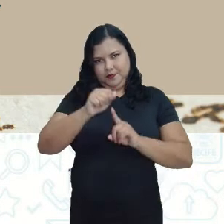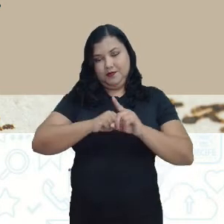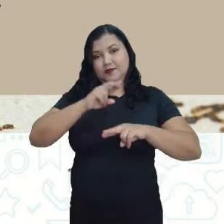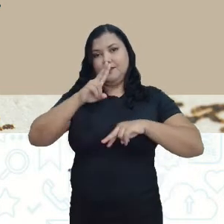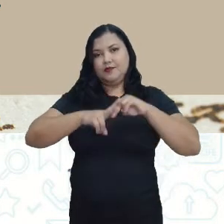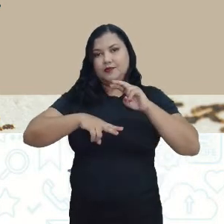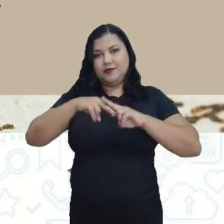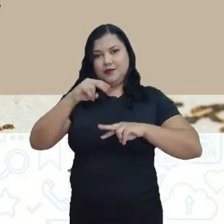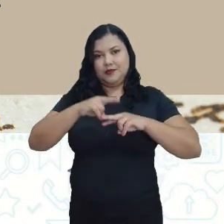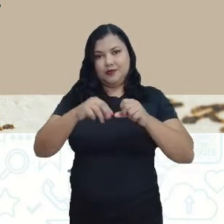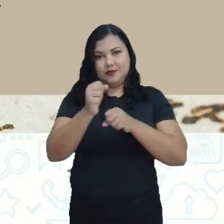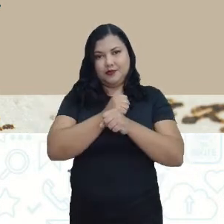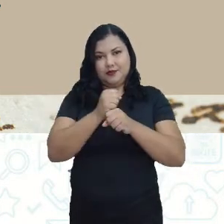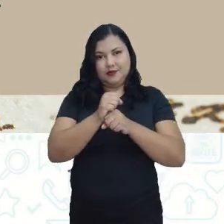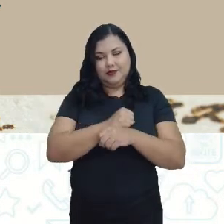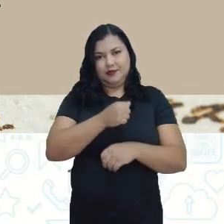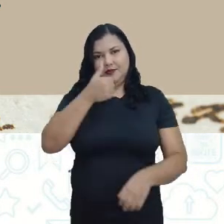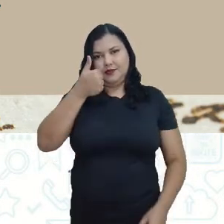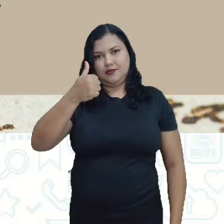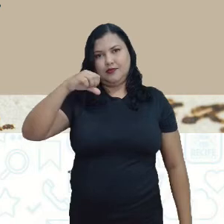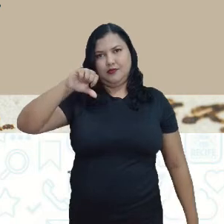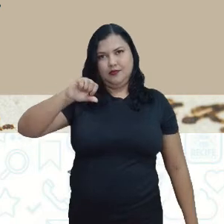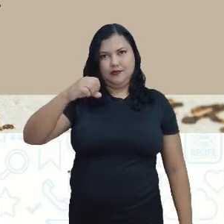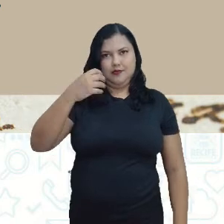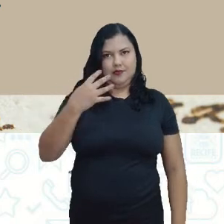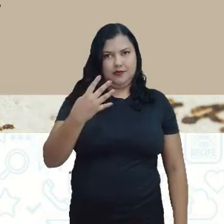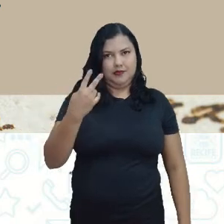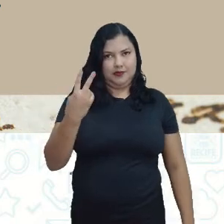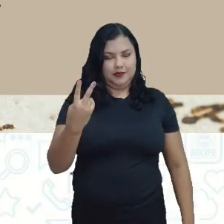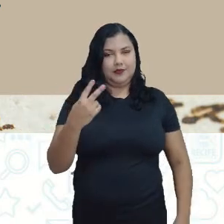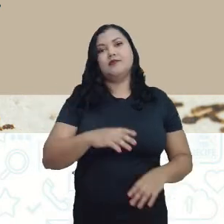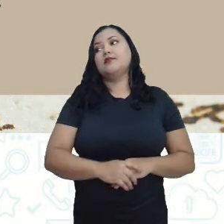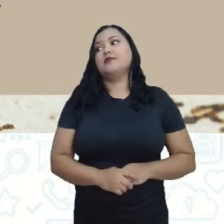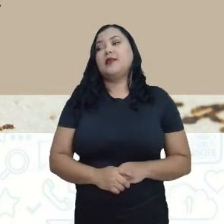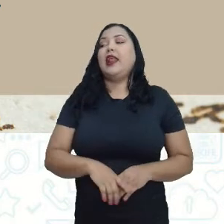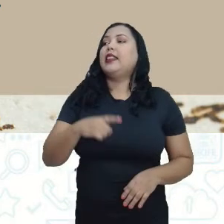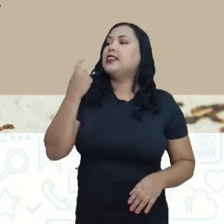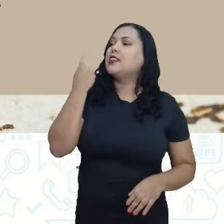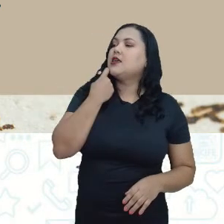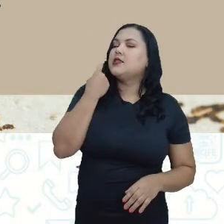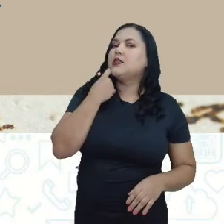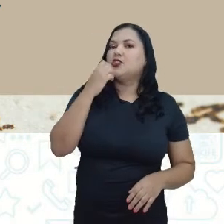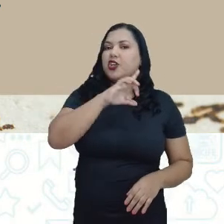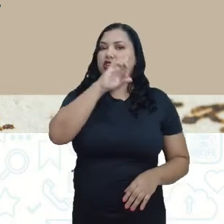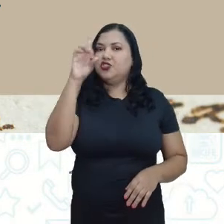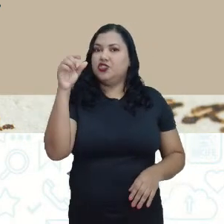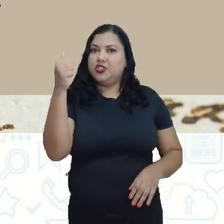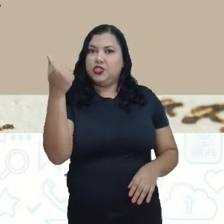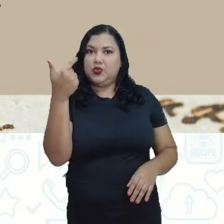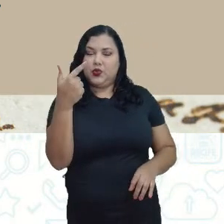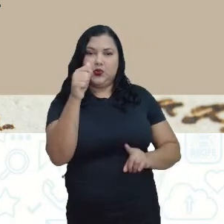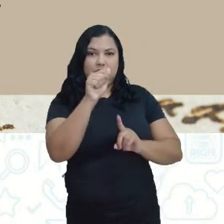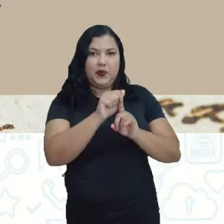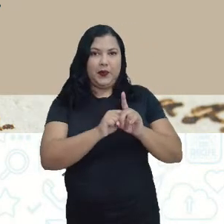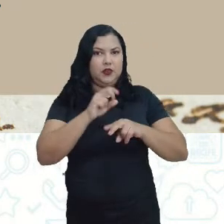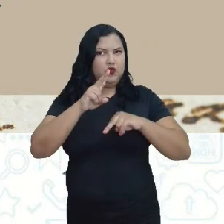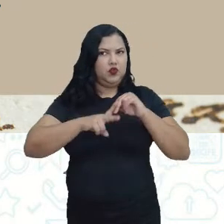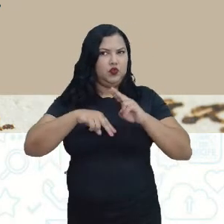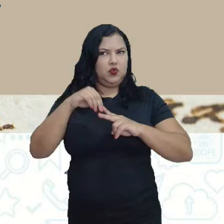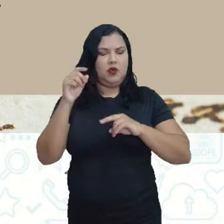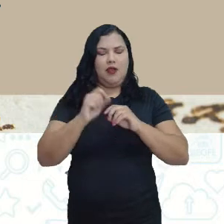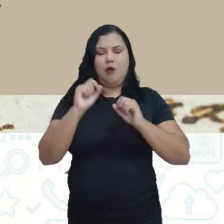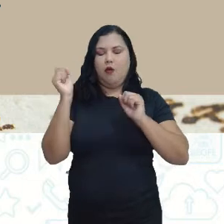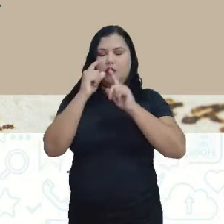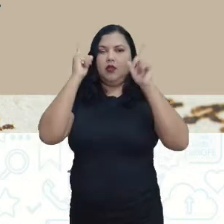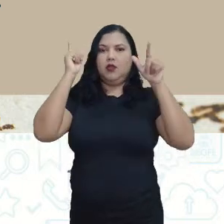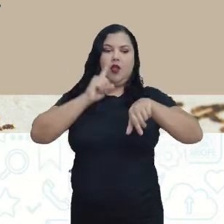1942. Na sexta-feira, 12 de junho, acordei às 6 horas. Pudera, era o dia